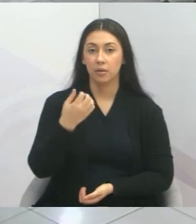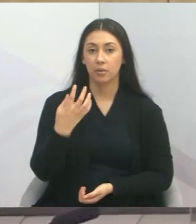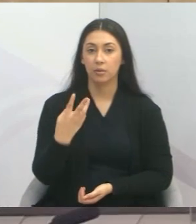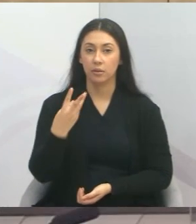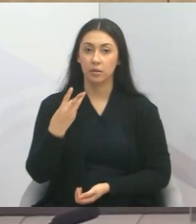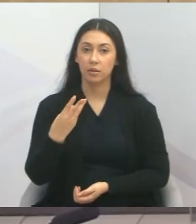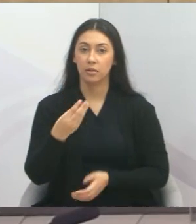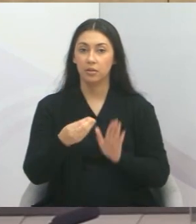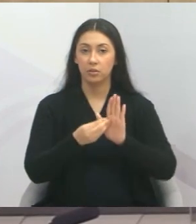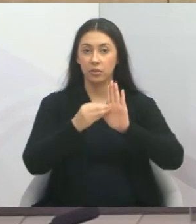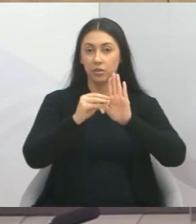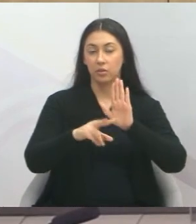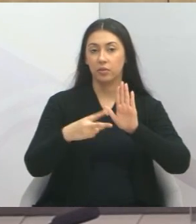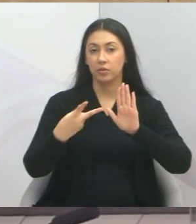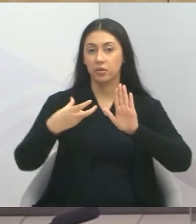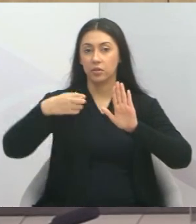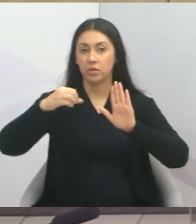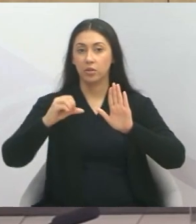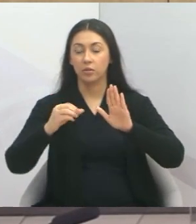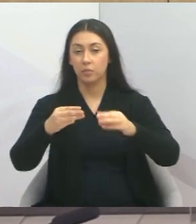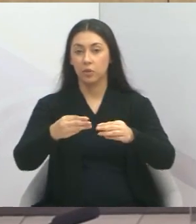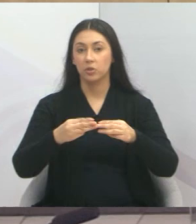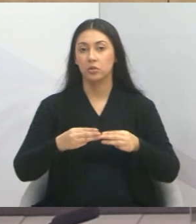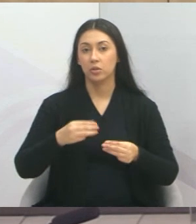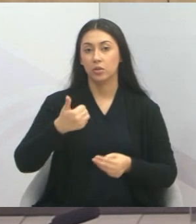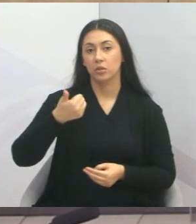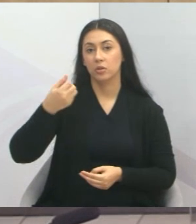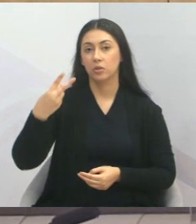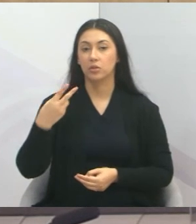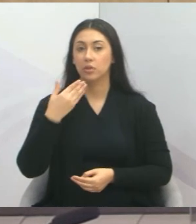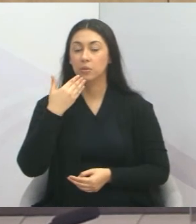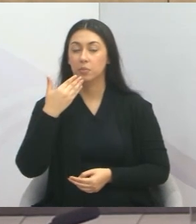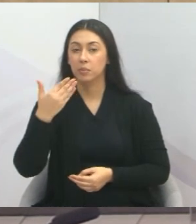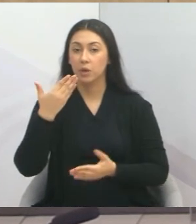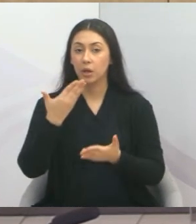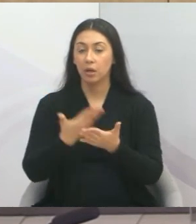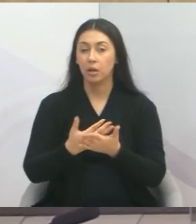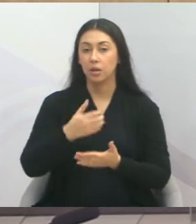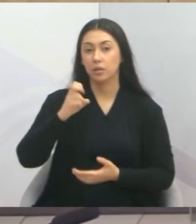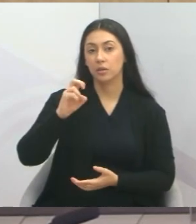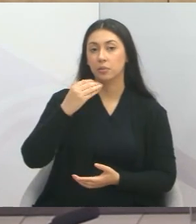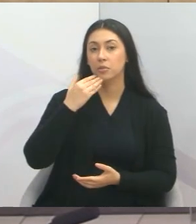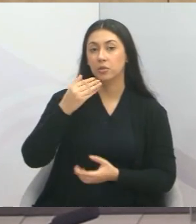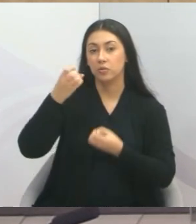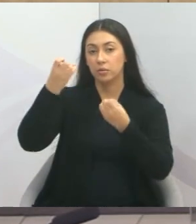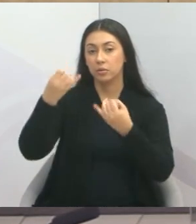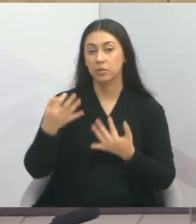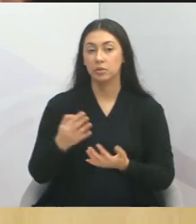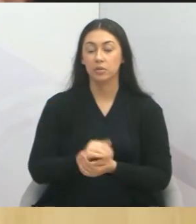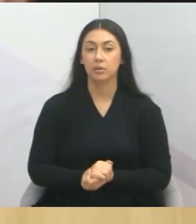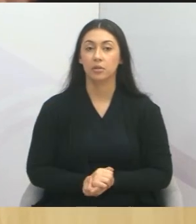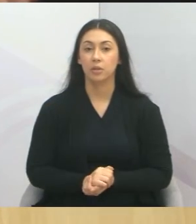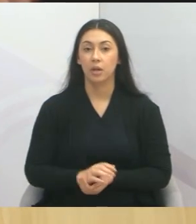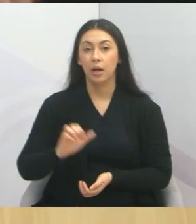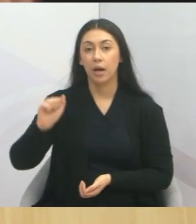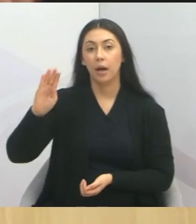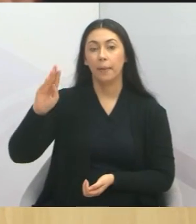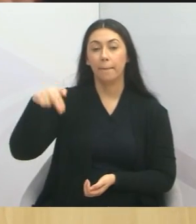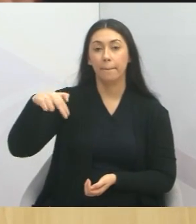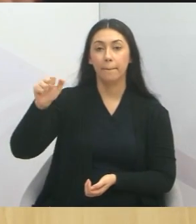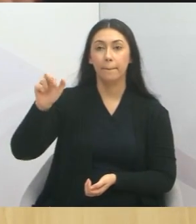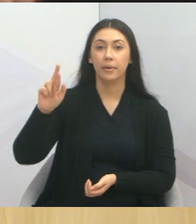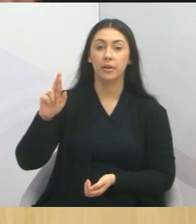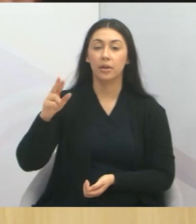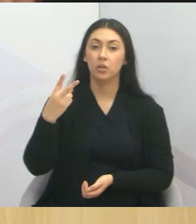143 indicações 29 emoções dos requerimentos cinco pedidos e informações sendo Abner